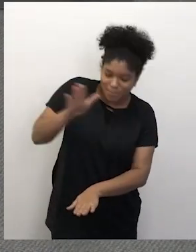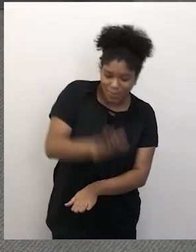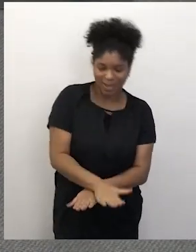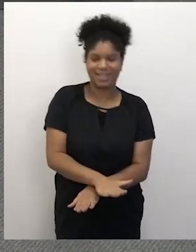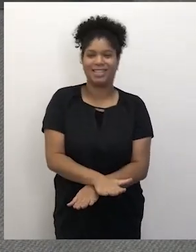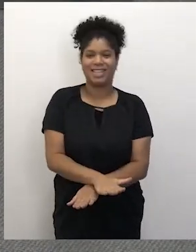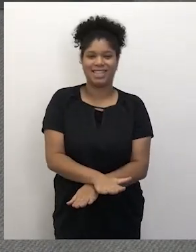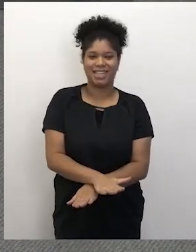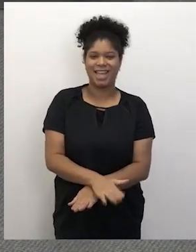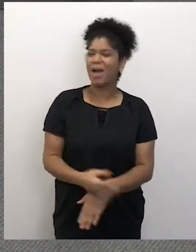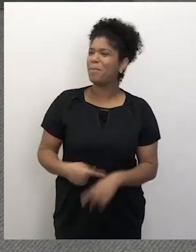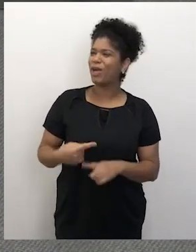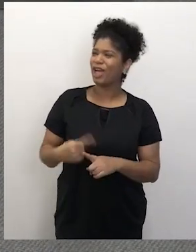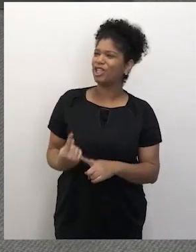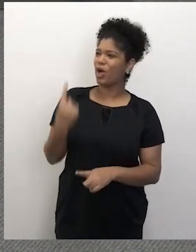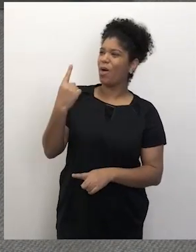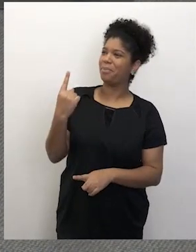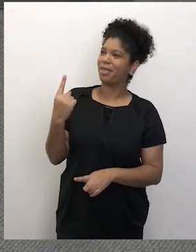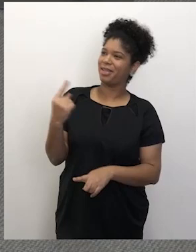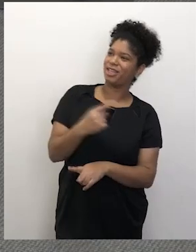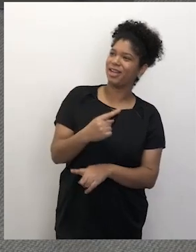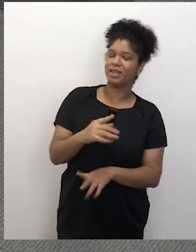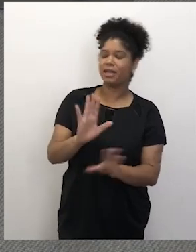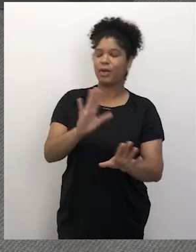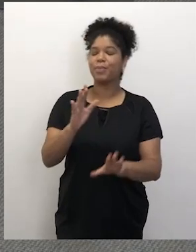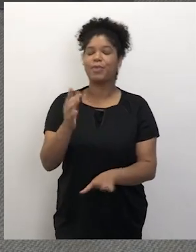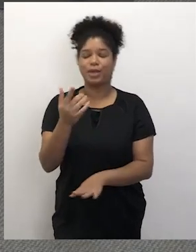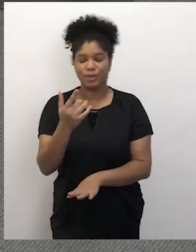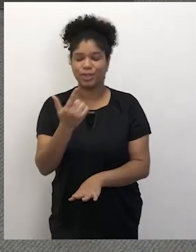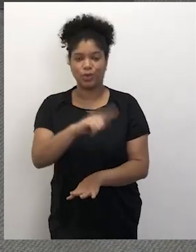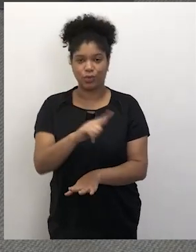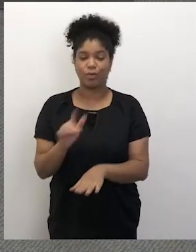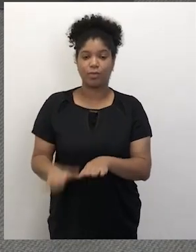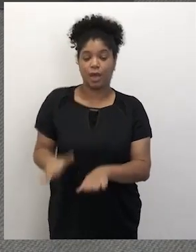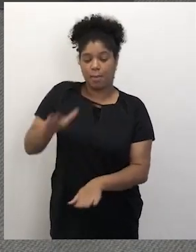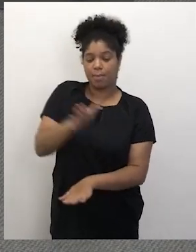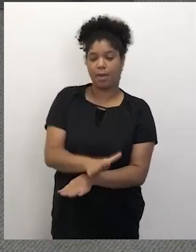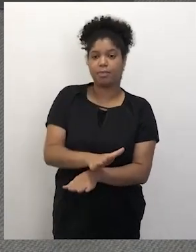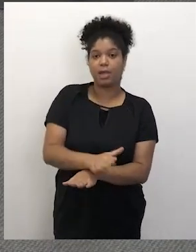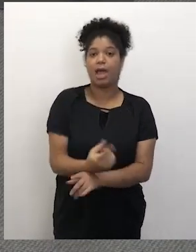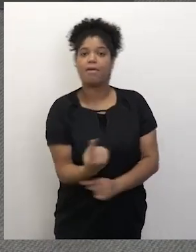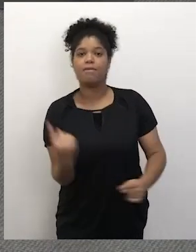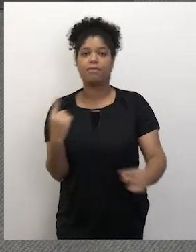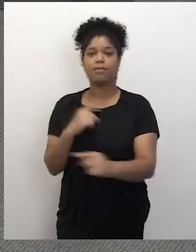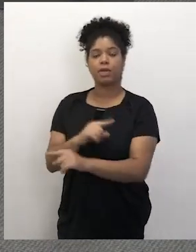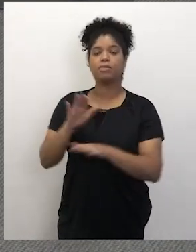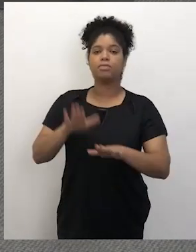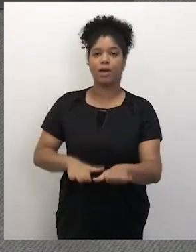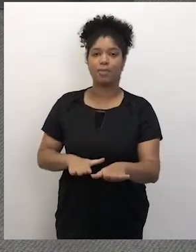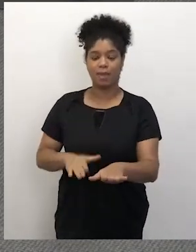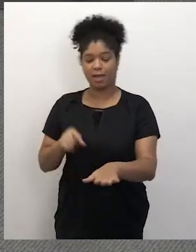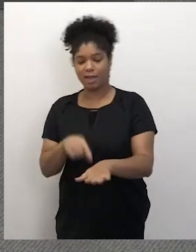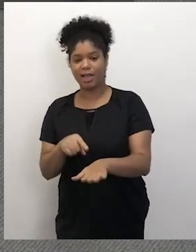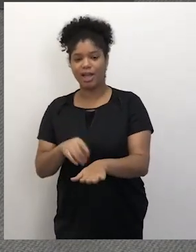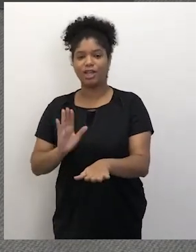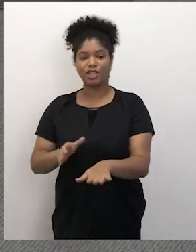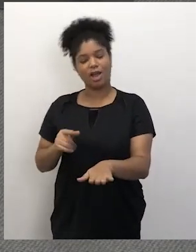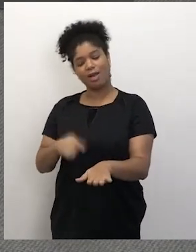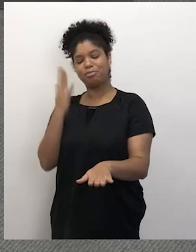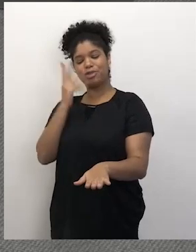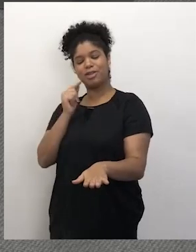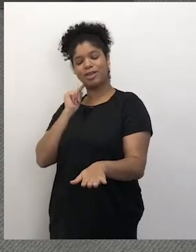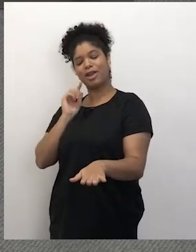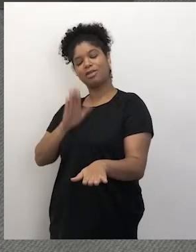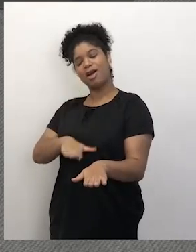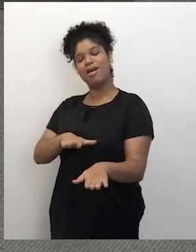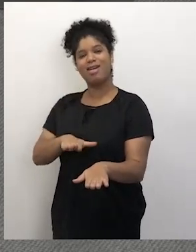direita. É porque sobe, né? É, ela subiu sobe. Pra... É. Pisa a direita, aí eu girei. E? Já tem uma bendita de uma perna bonita lá na